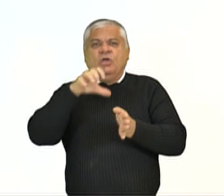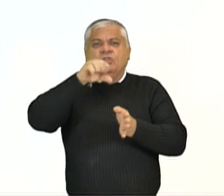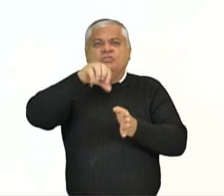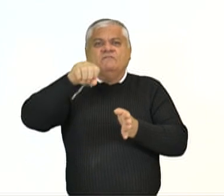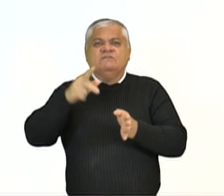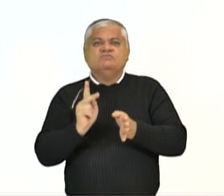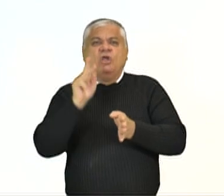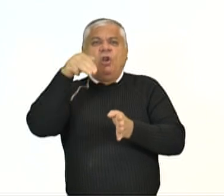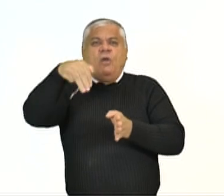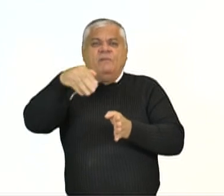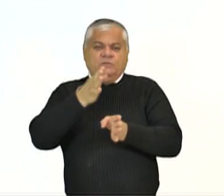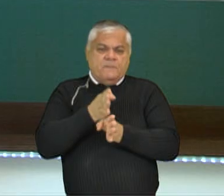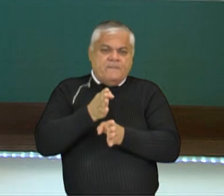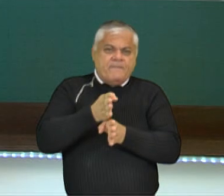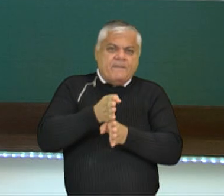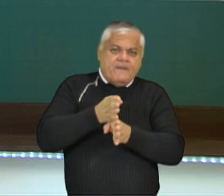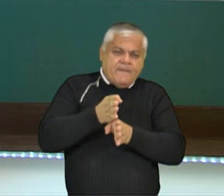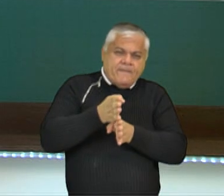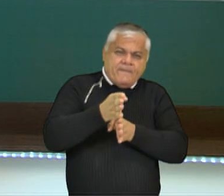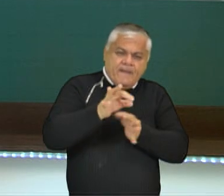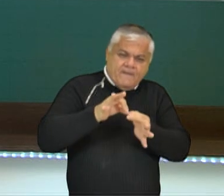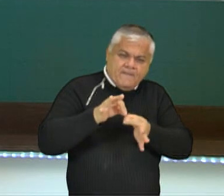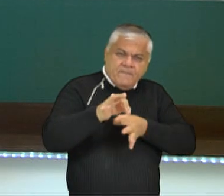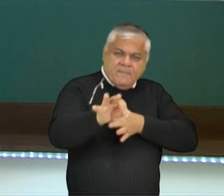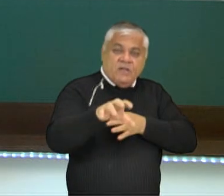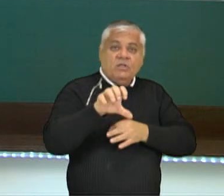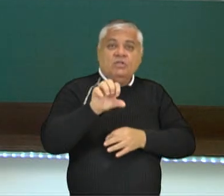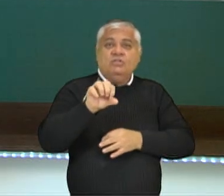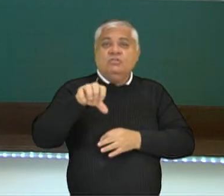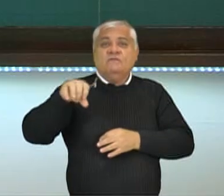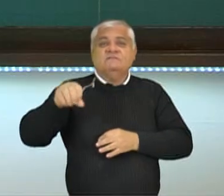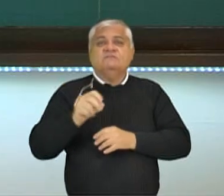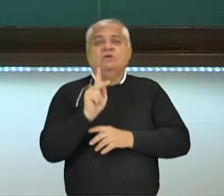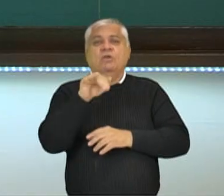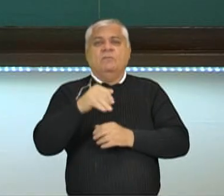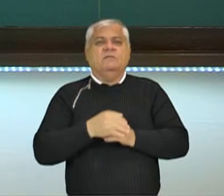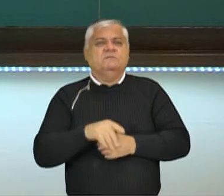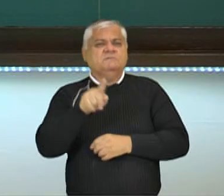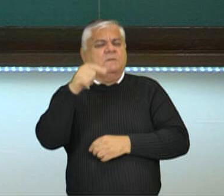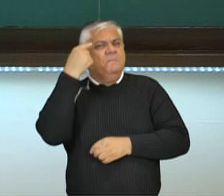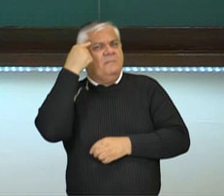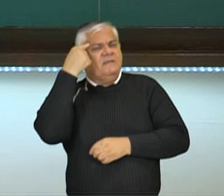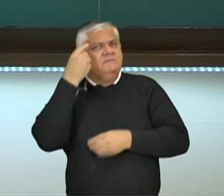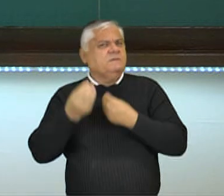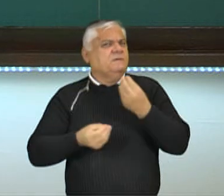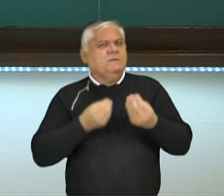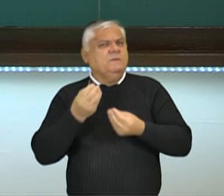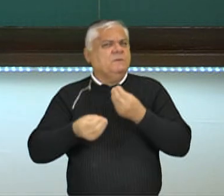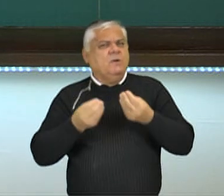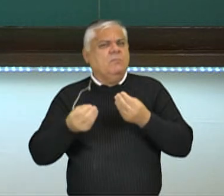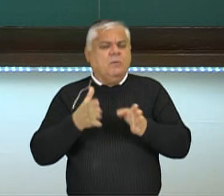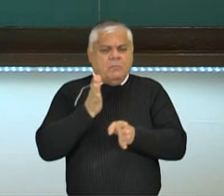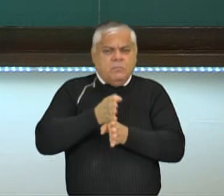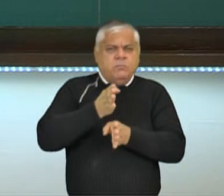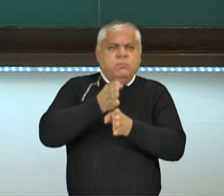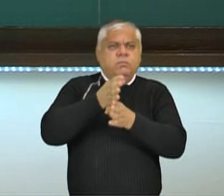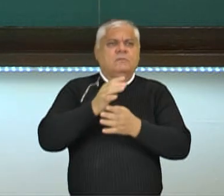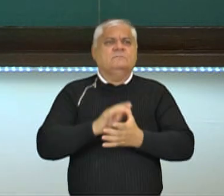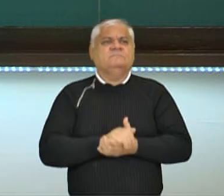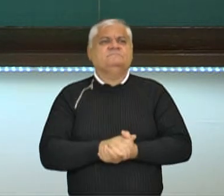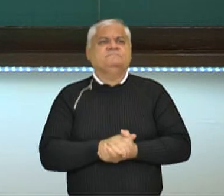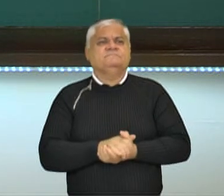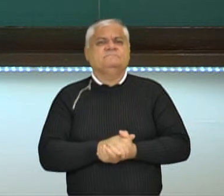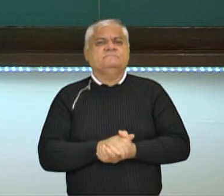quilômetros de fronteira entre os dois países. Então vamos refletir sobre essa questão, né? Sobre essa barreira natural aqui.